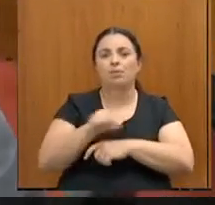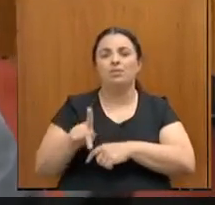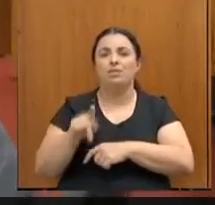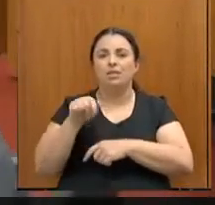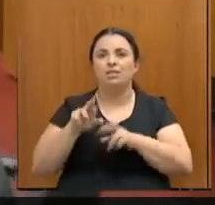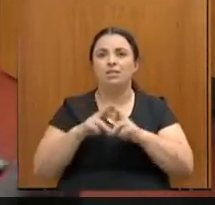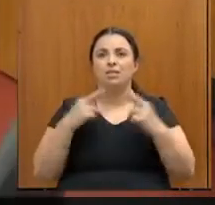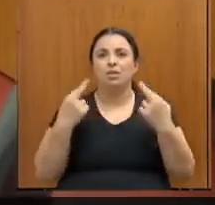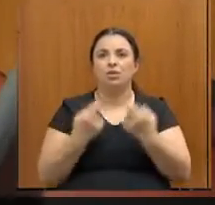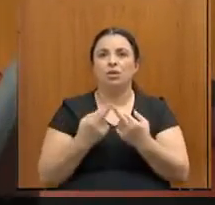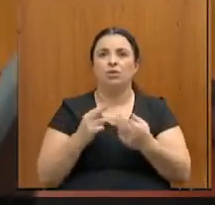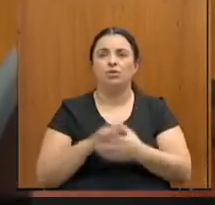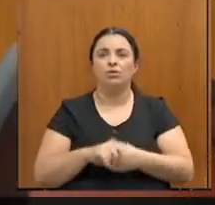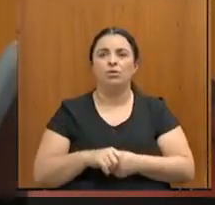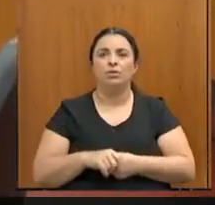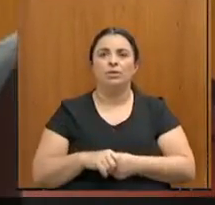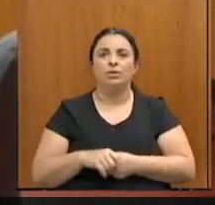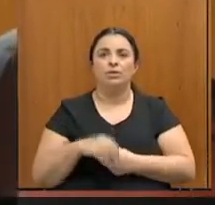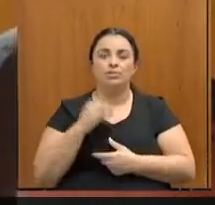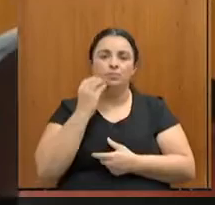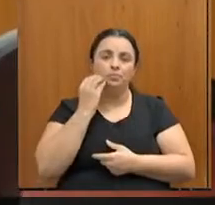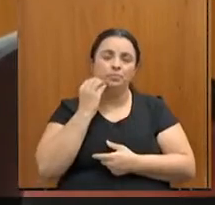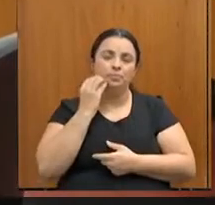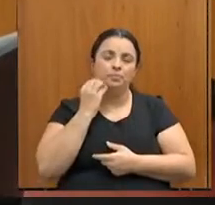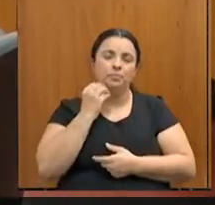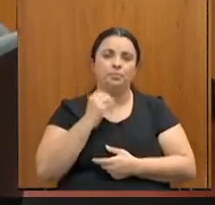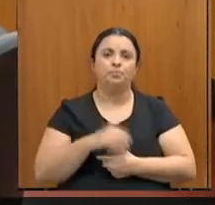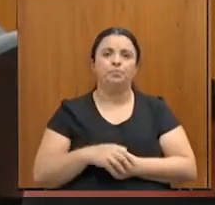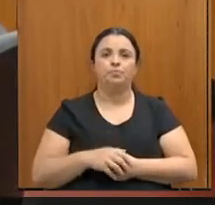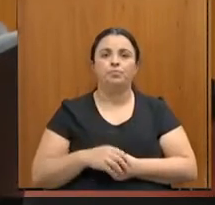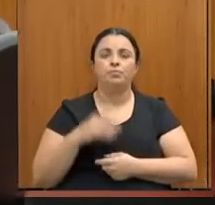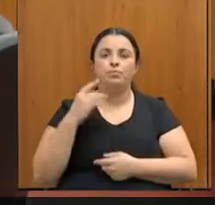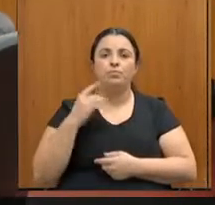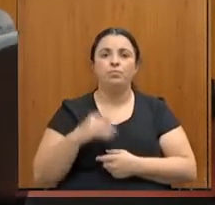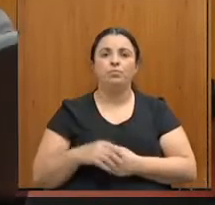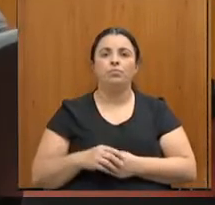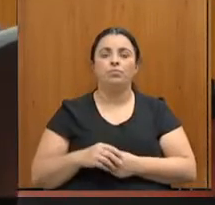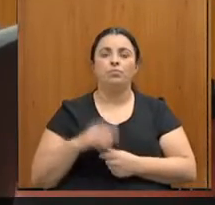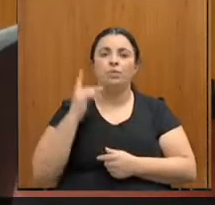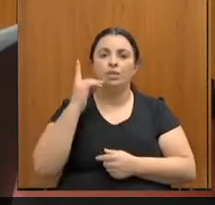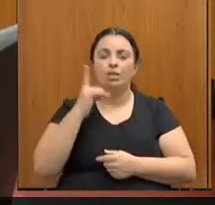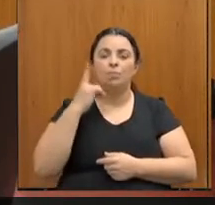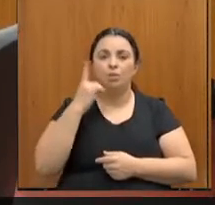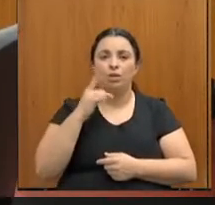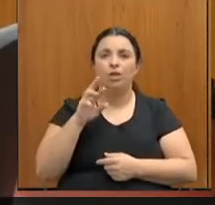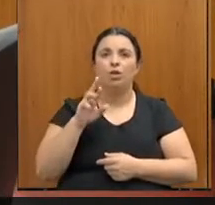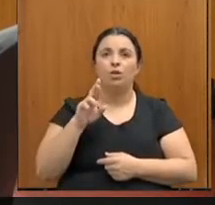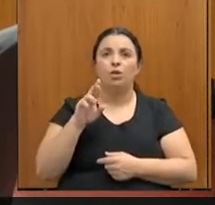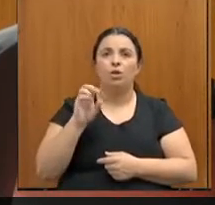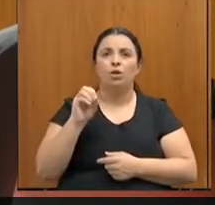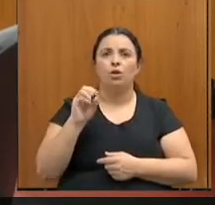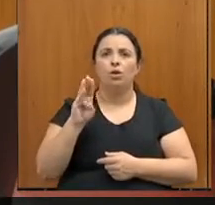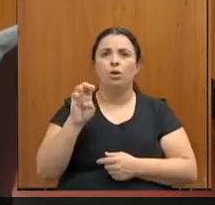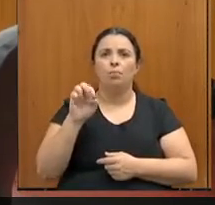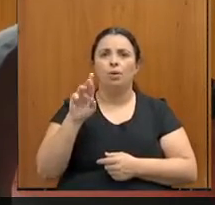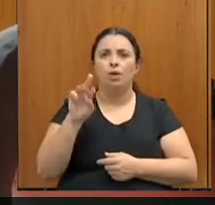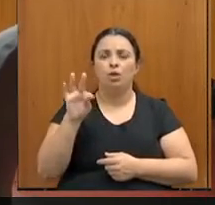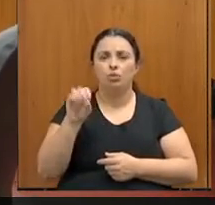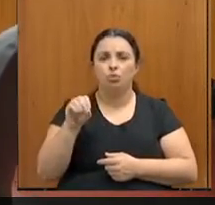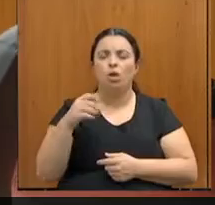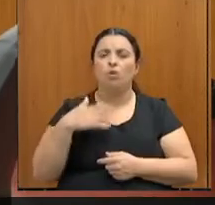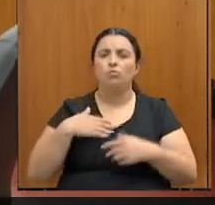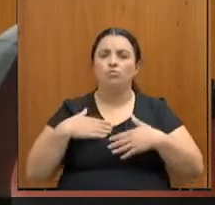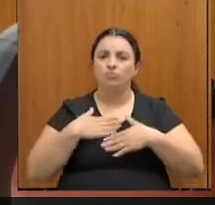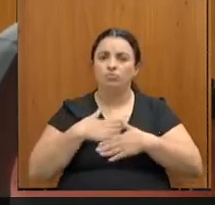graças o deputado Roberto eu fico muito feliz com os seus comentários